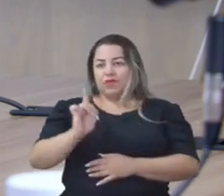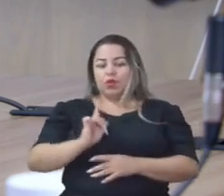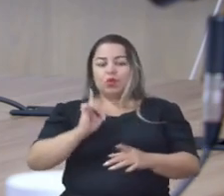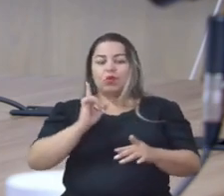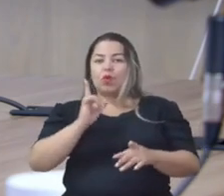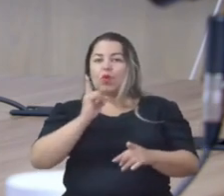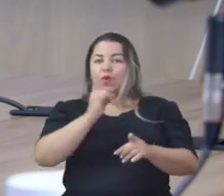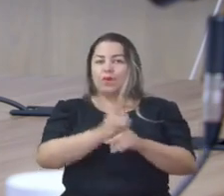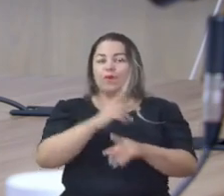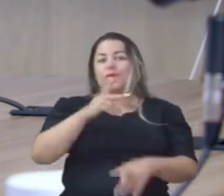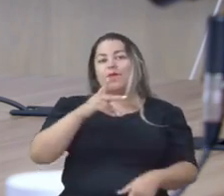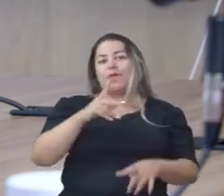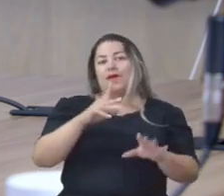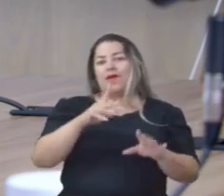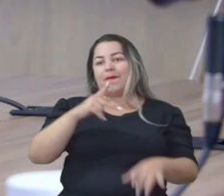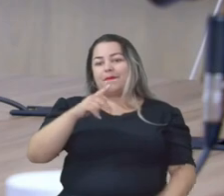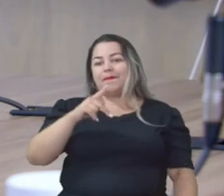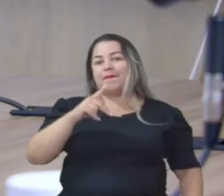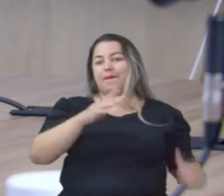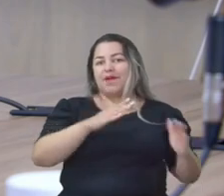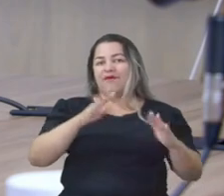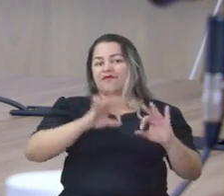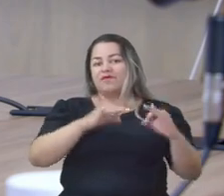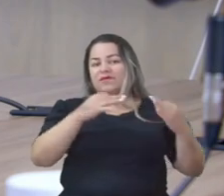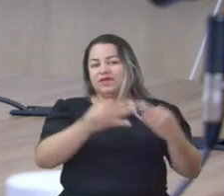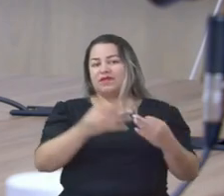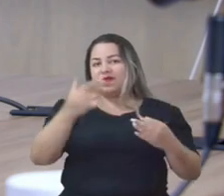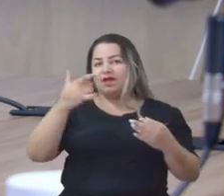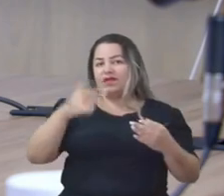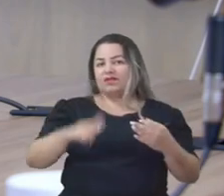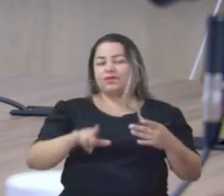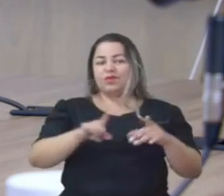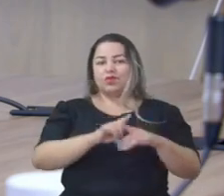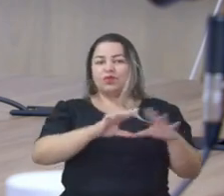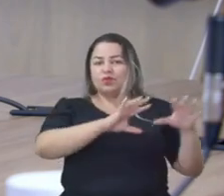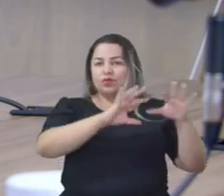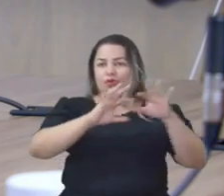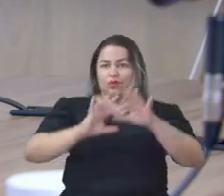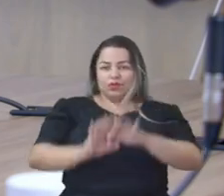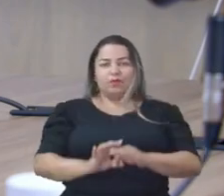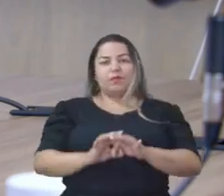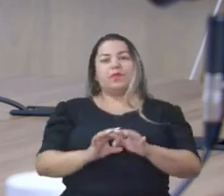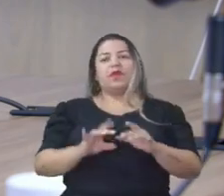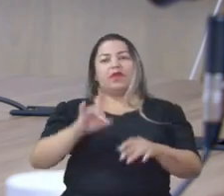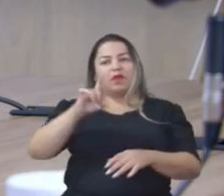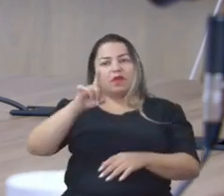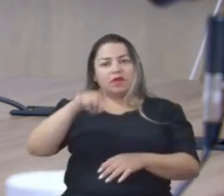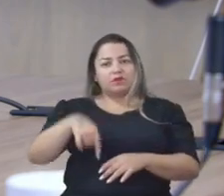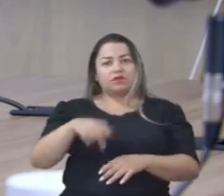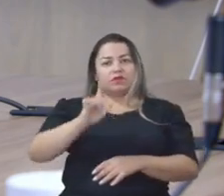parente Guarani, a gente chama parente. Então tá. Nesse contexto, muitos parentes foram